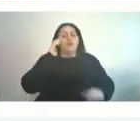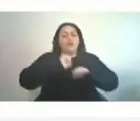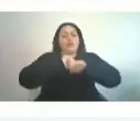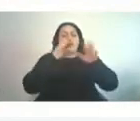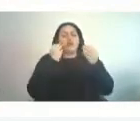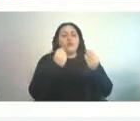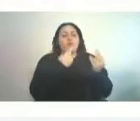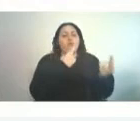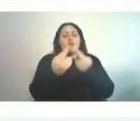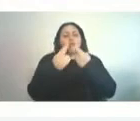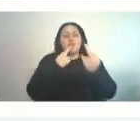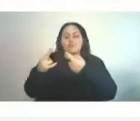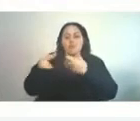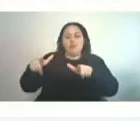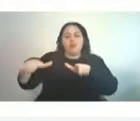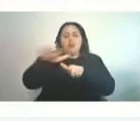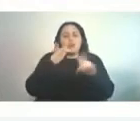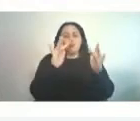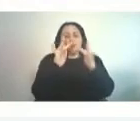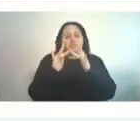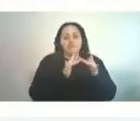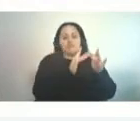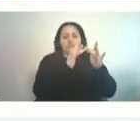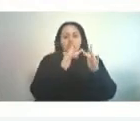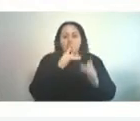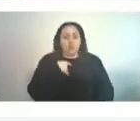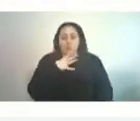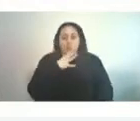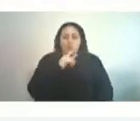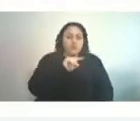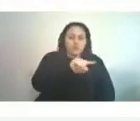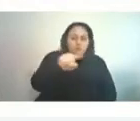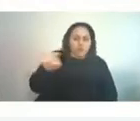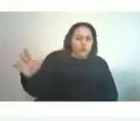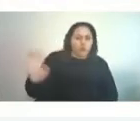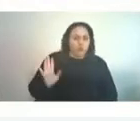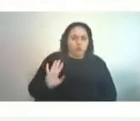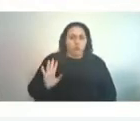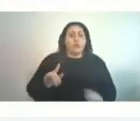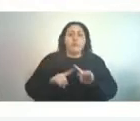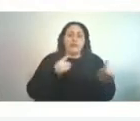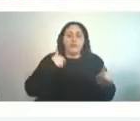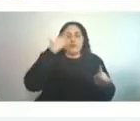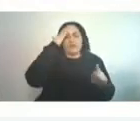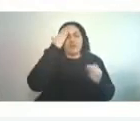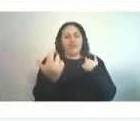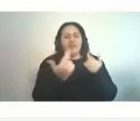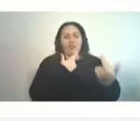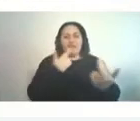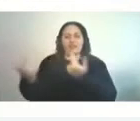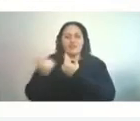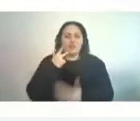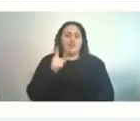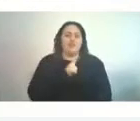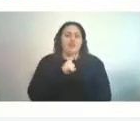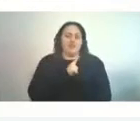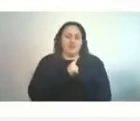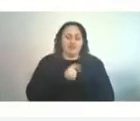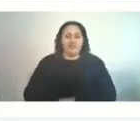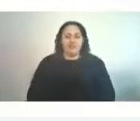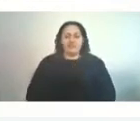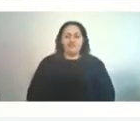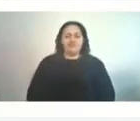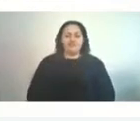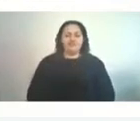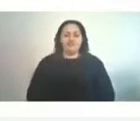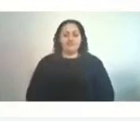E mesmo que eu não possa dominá-las, eu conheço um pouco esse processo de inter-relação, né?